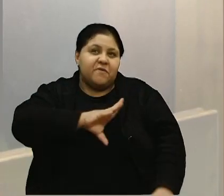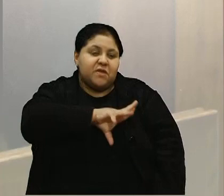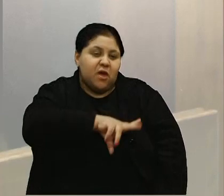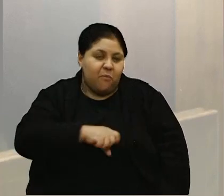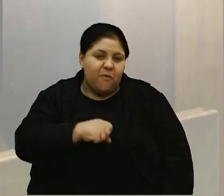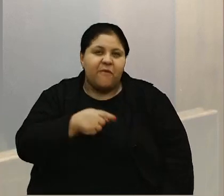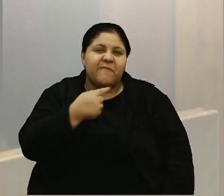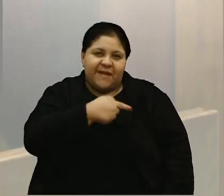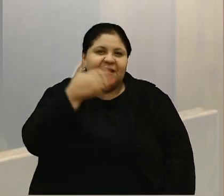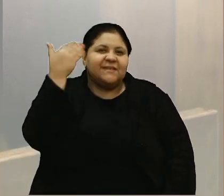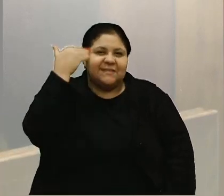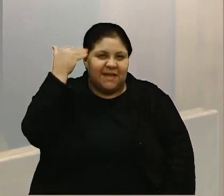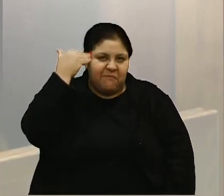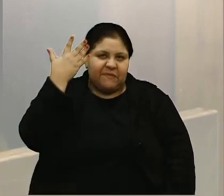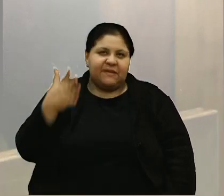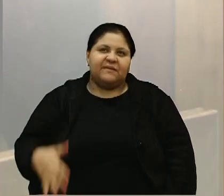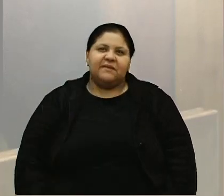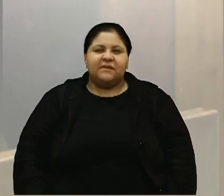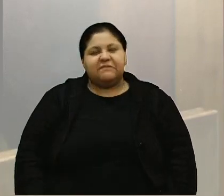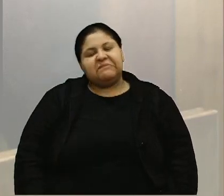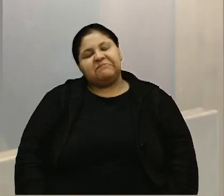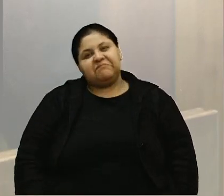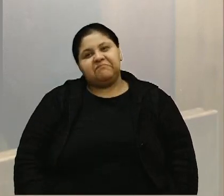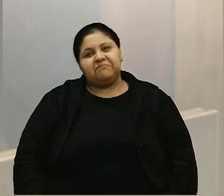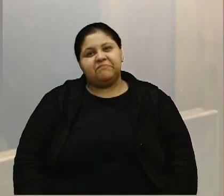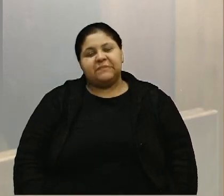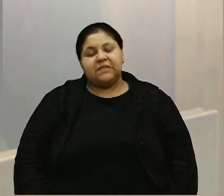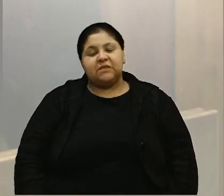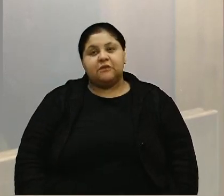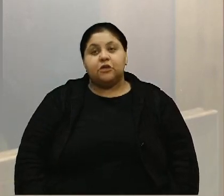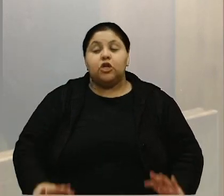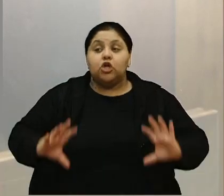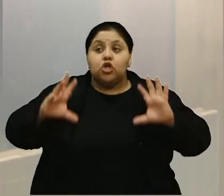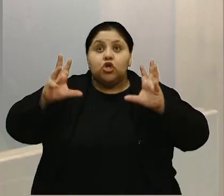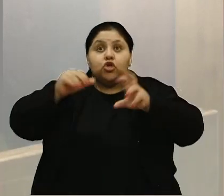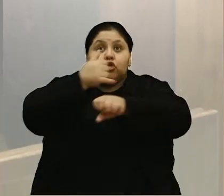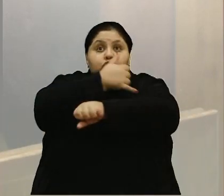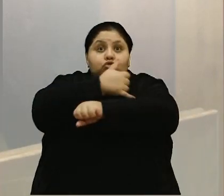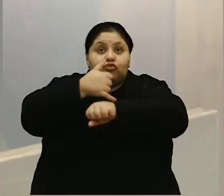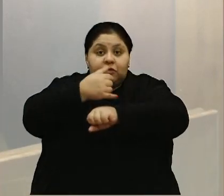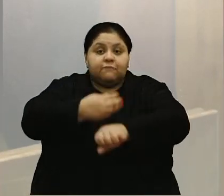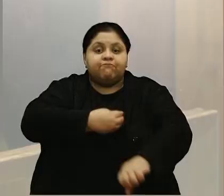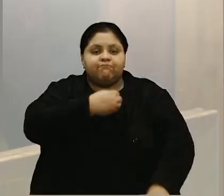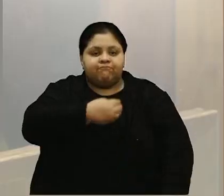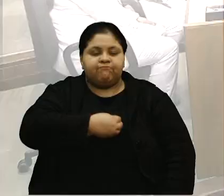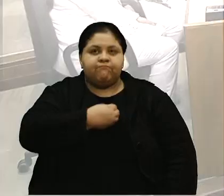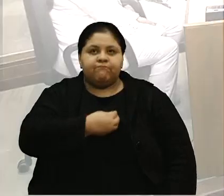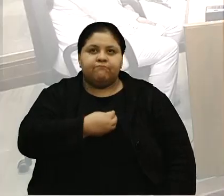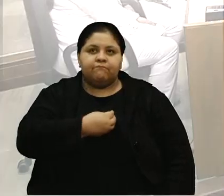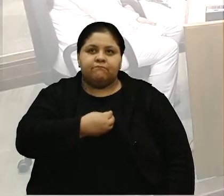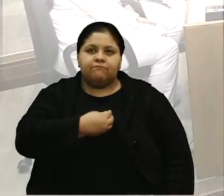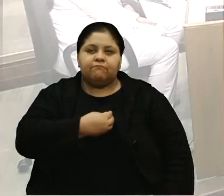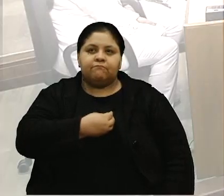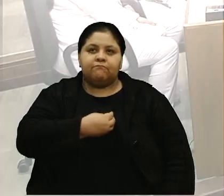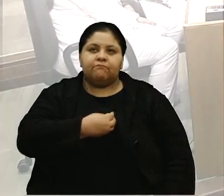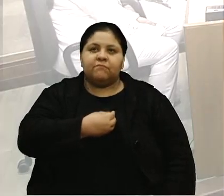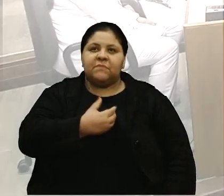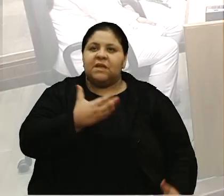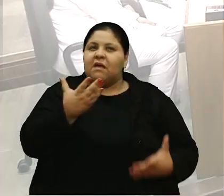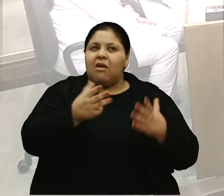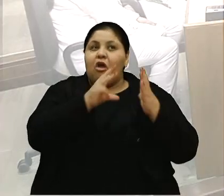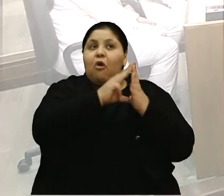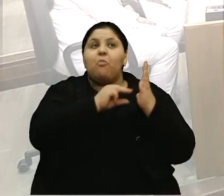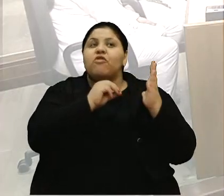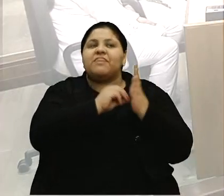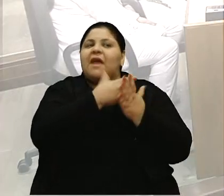coração, ele sabe, né? E tudo assim que se passou nessa vida, ele é assim um exemplo, esse